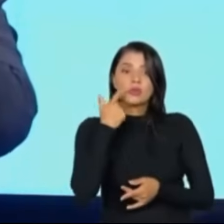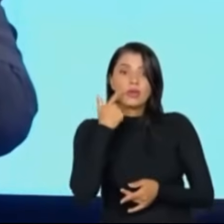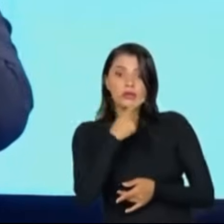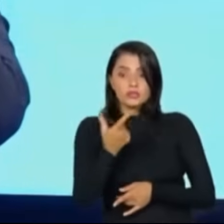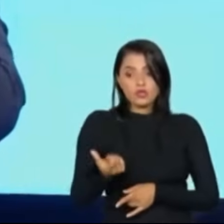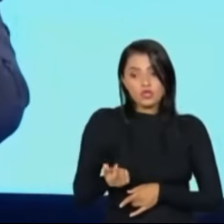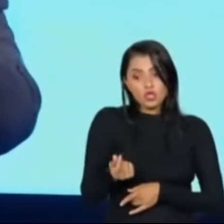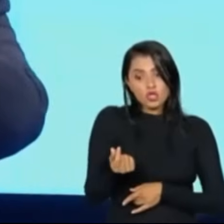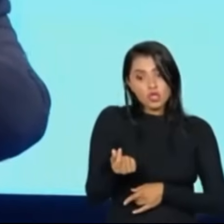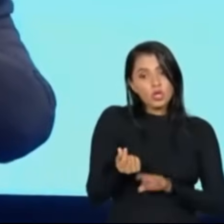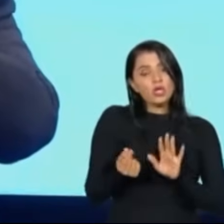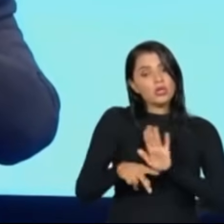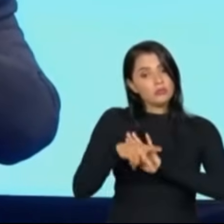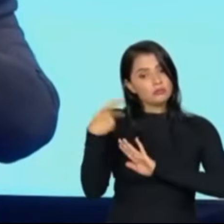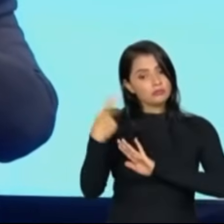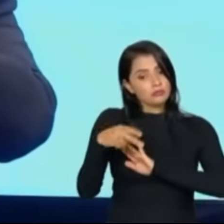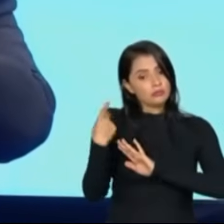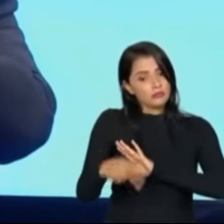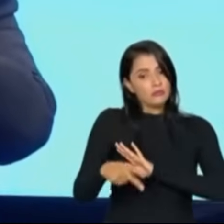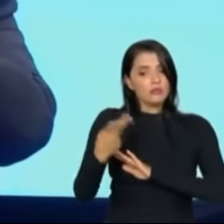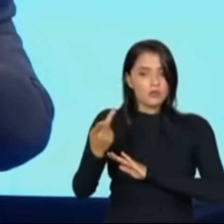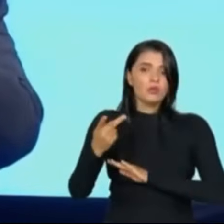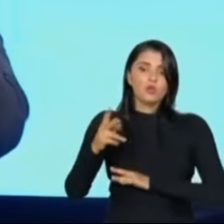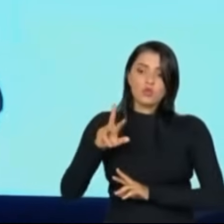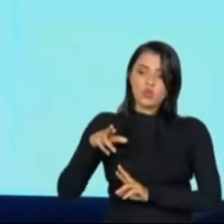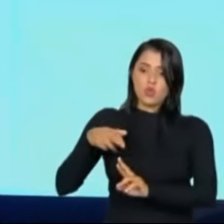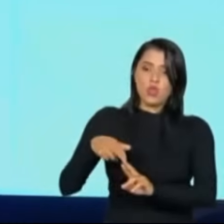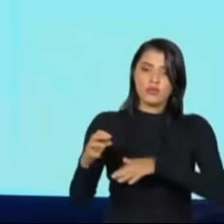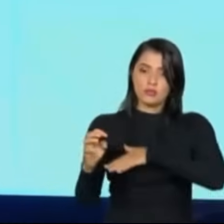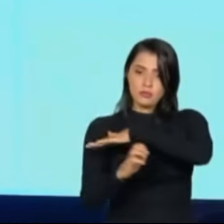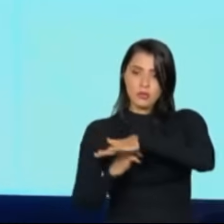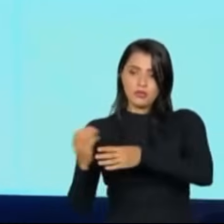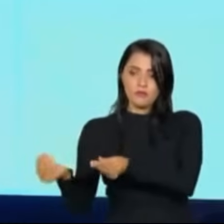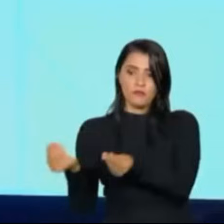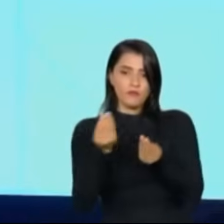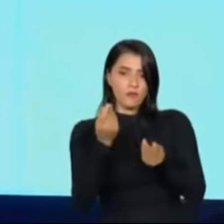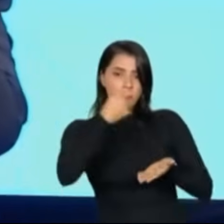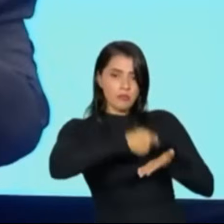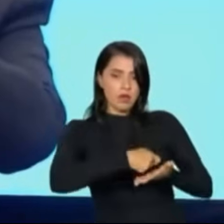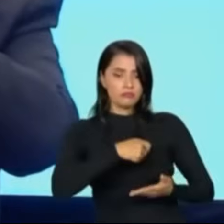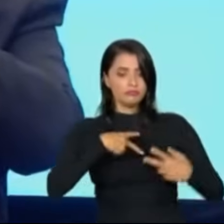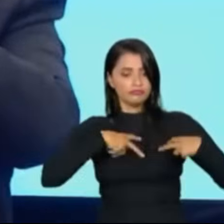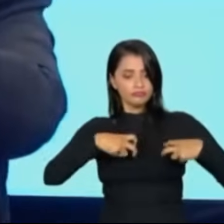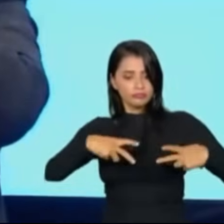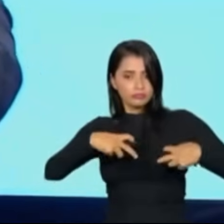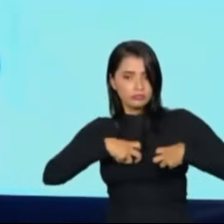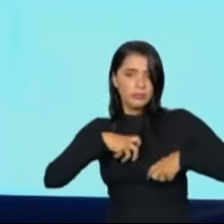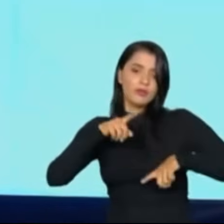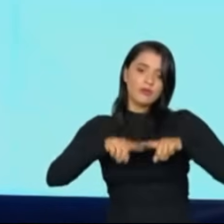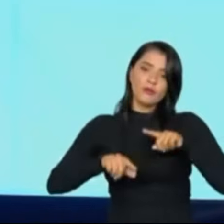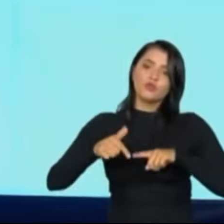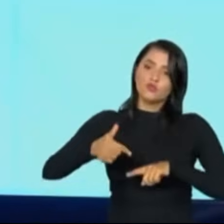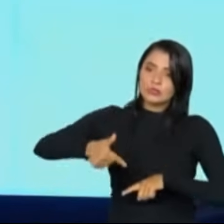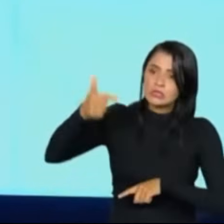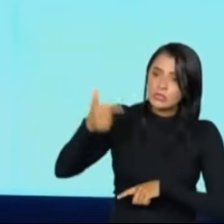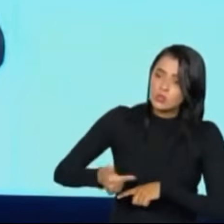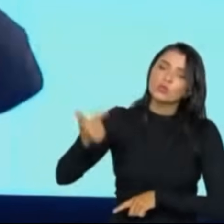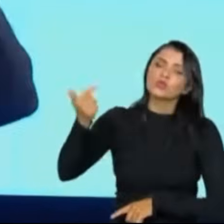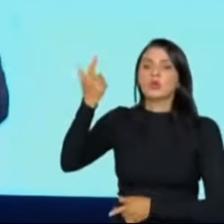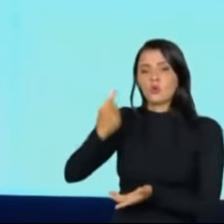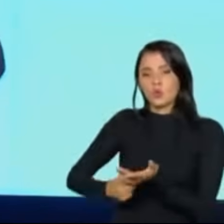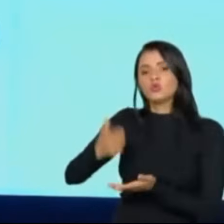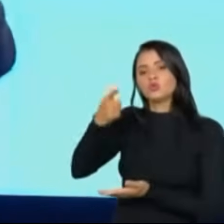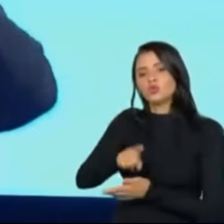que originariamente era dos réus colaboradores das empresas, que foi entregue à Petrobras, que foi objeto do segundo acordo,